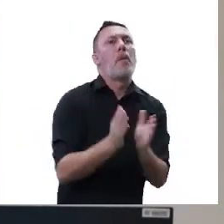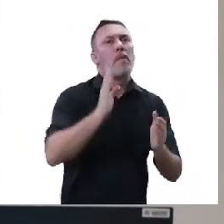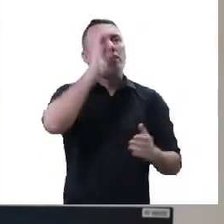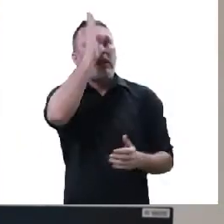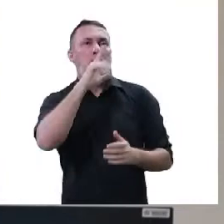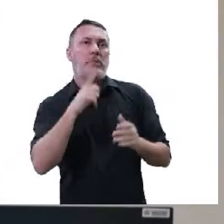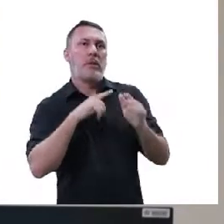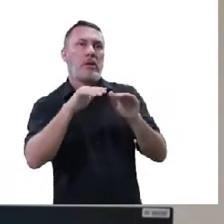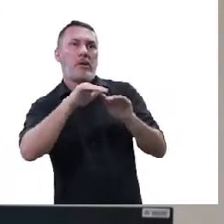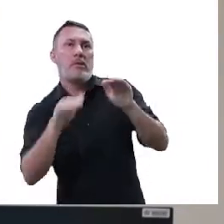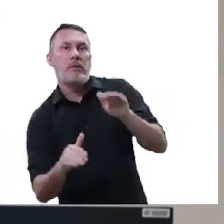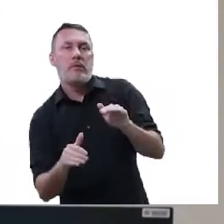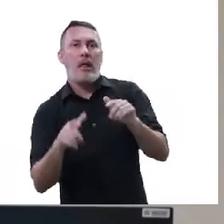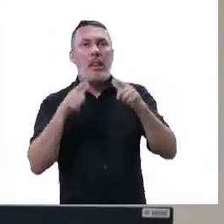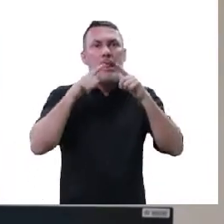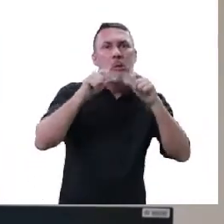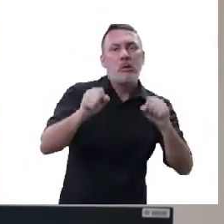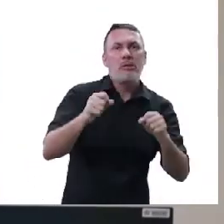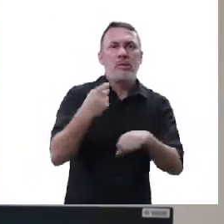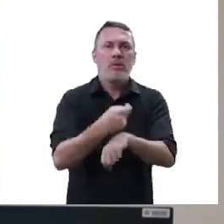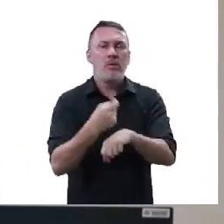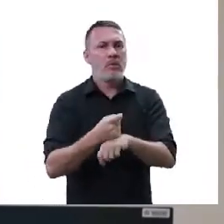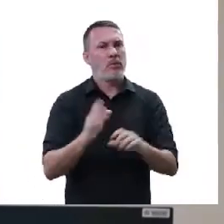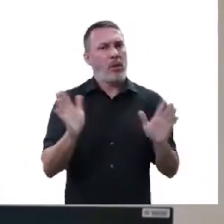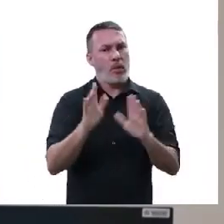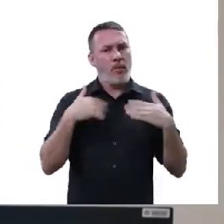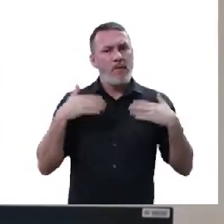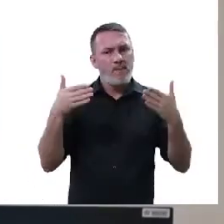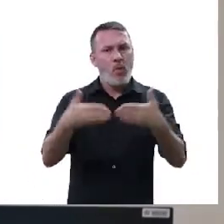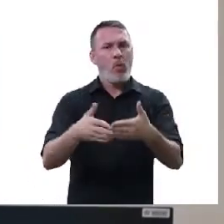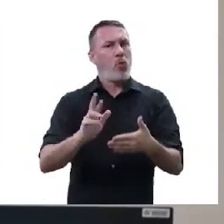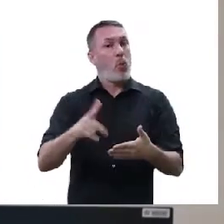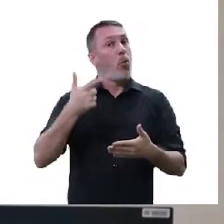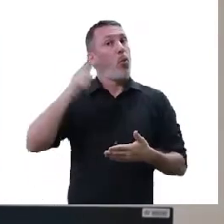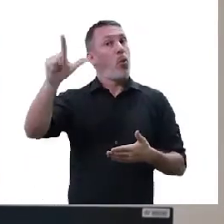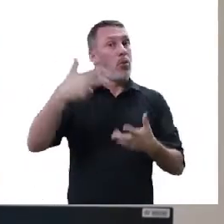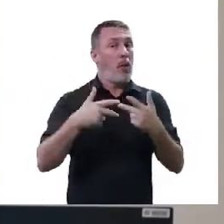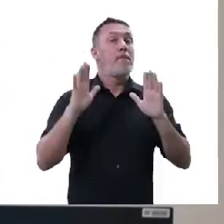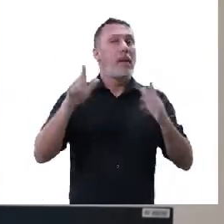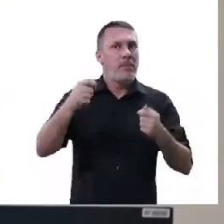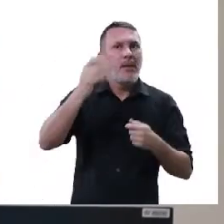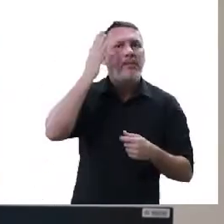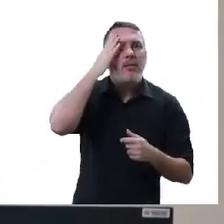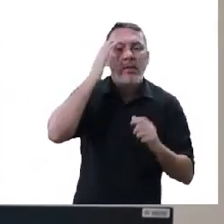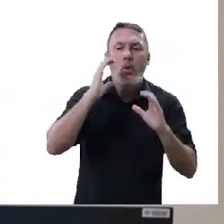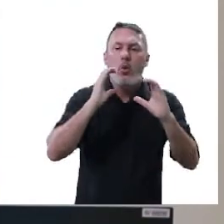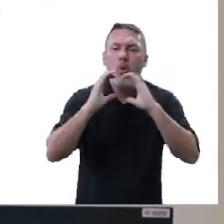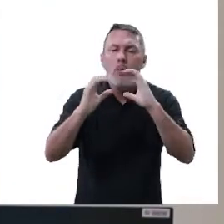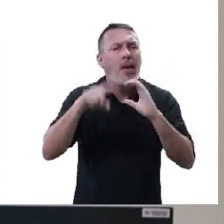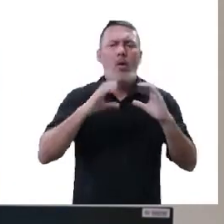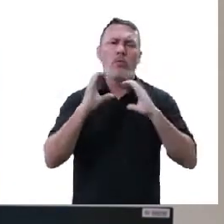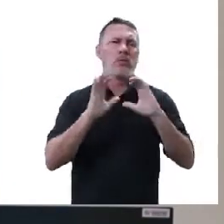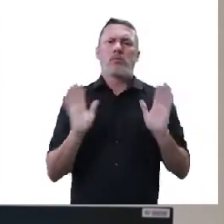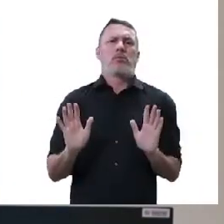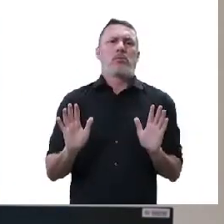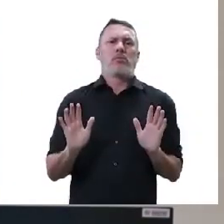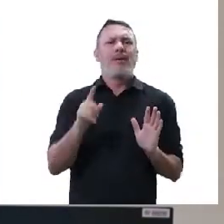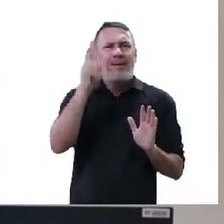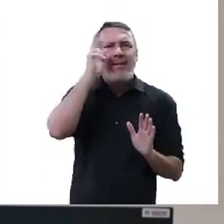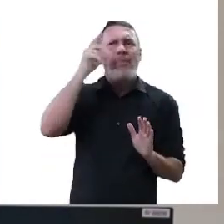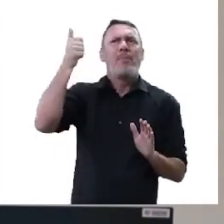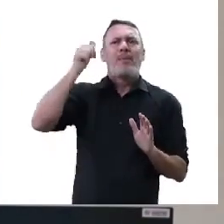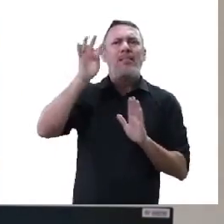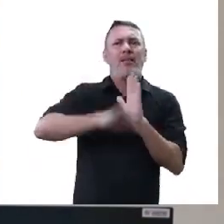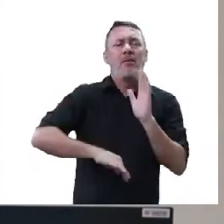do Brasil têm um linguajar inferior, não é nosso foco. Mas nós precisamos entender que comunicar é comunicar. Lembra do